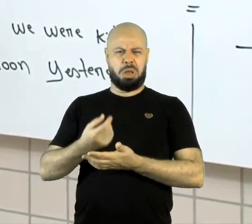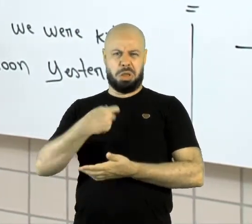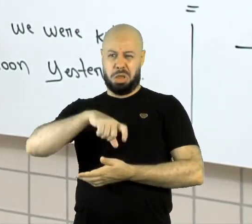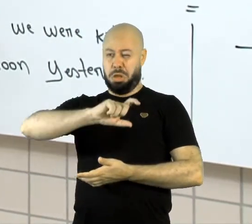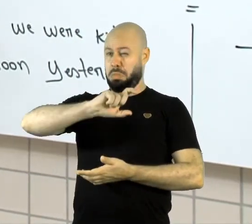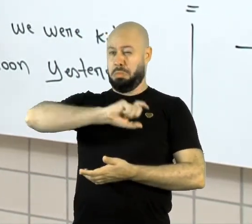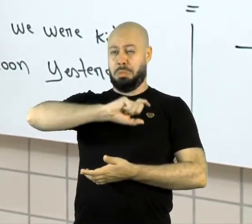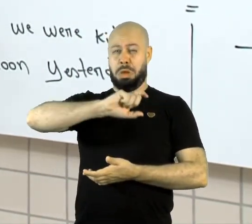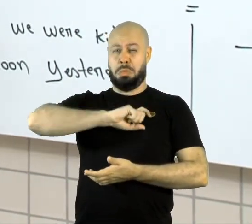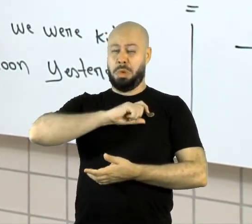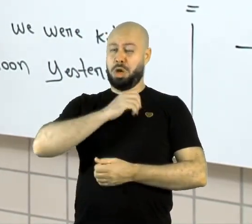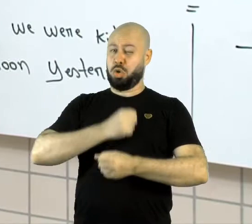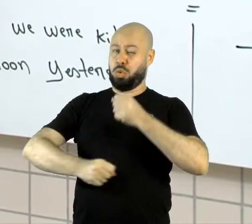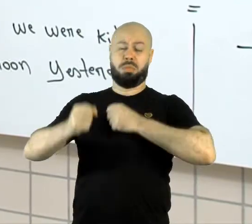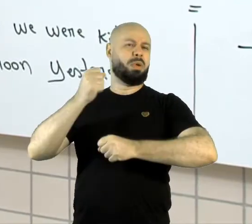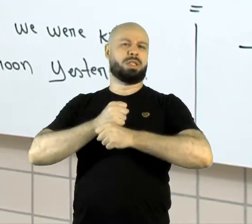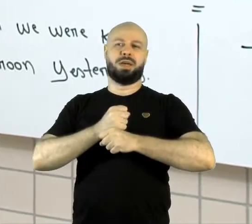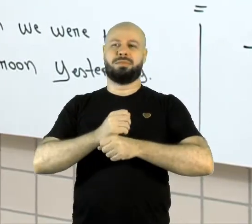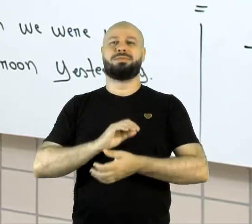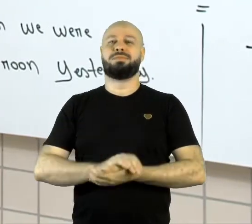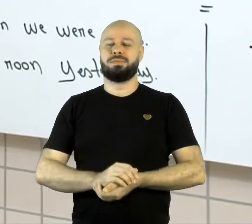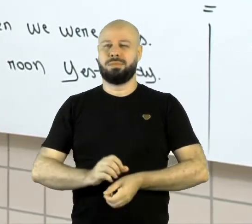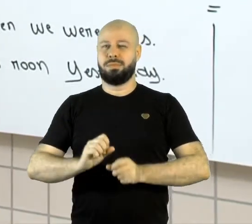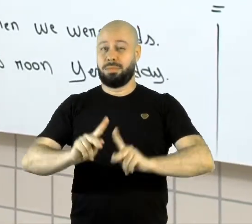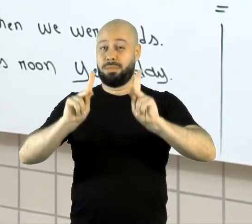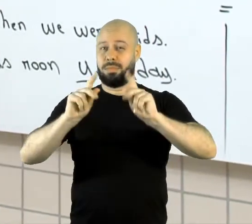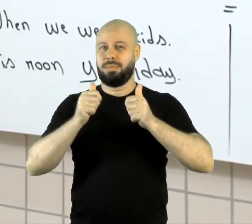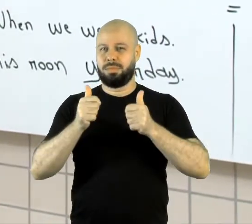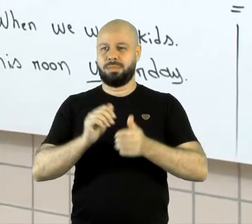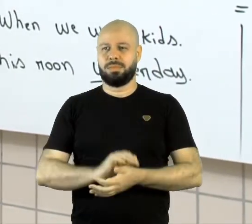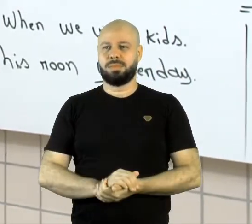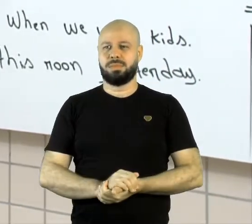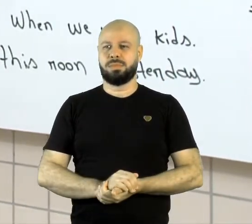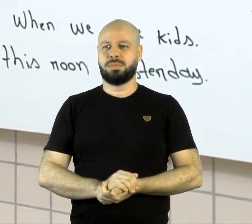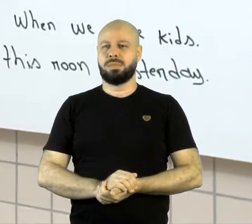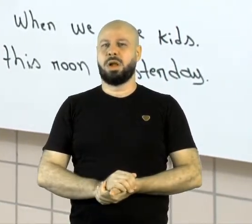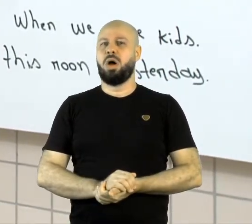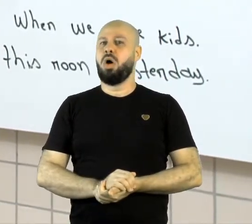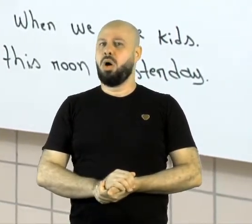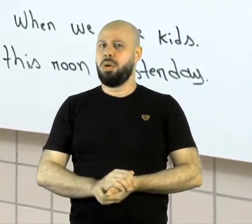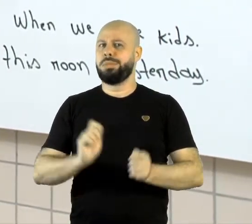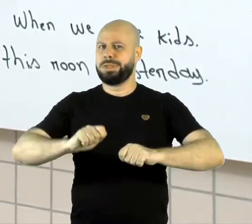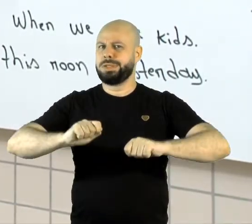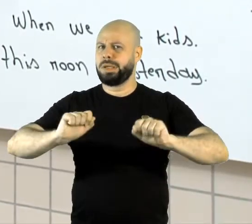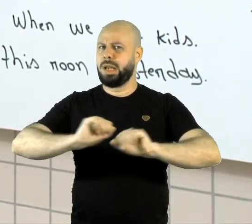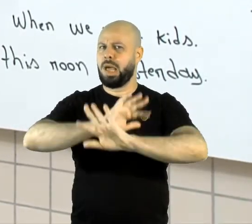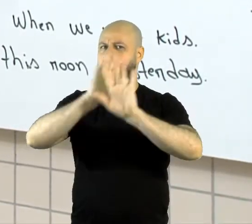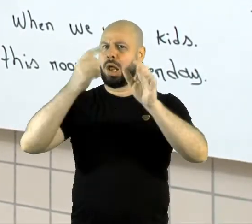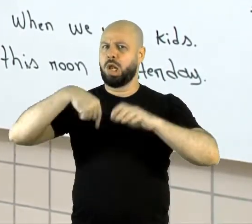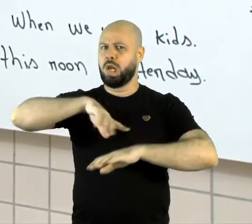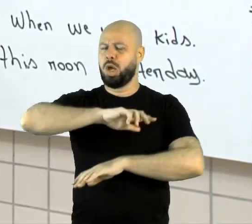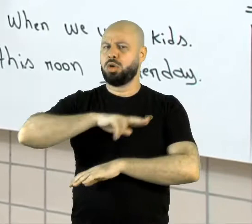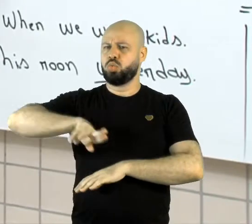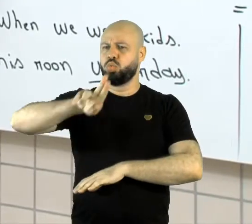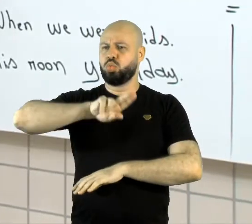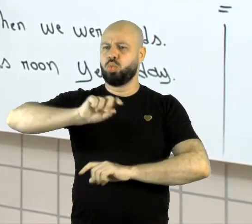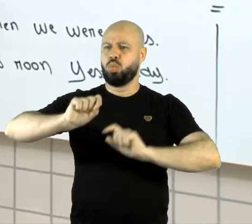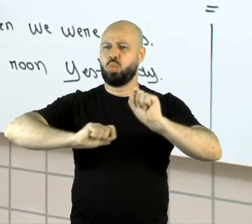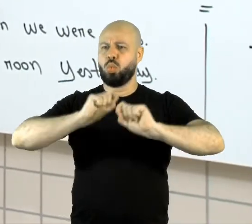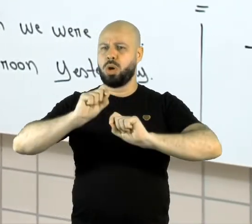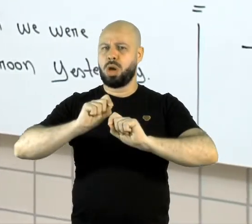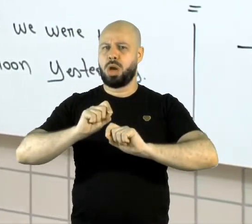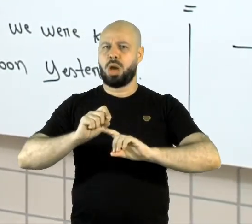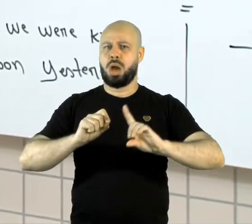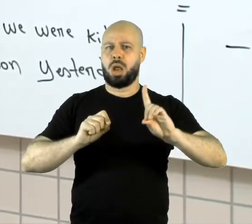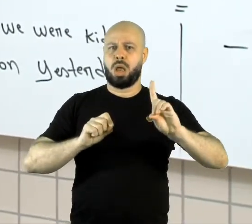Espanhol no ano passado, alright? Então que fique muito bem claro que nós precisamos usar